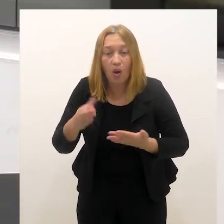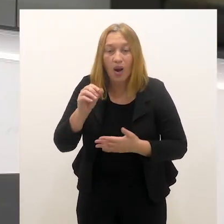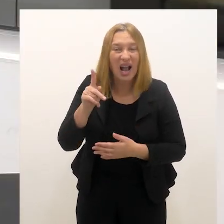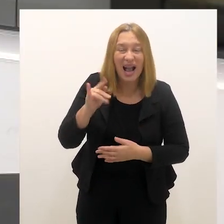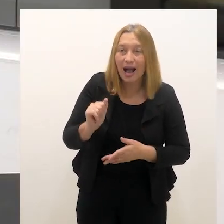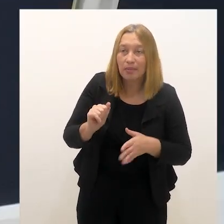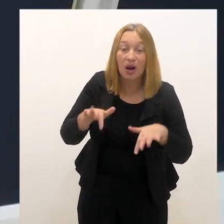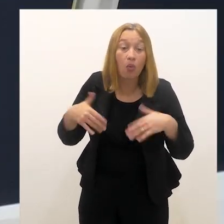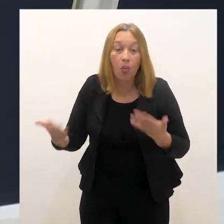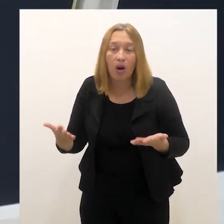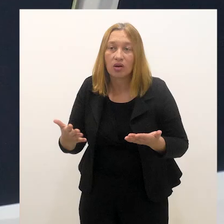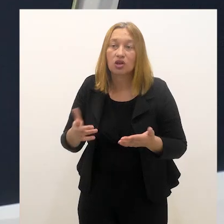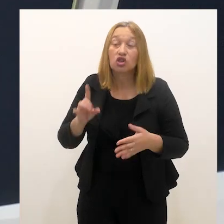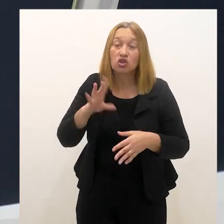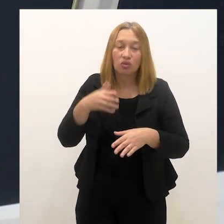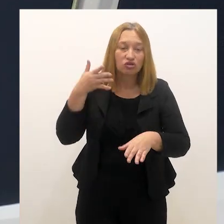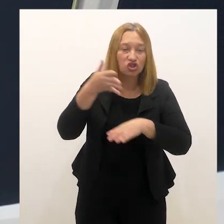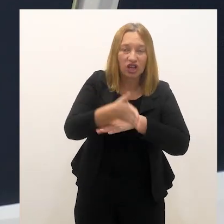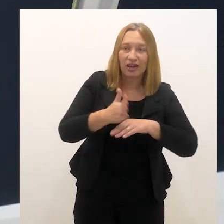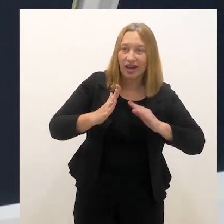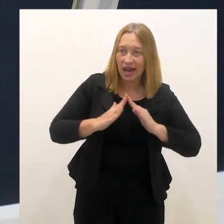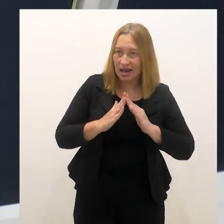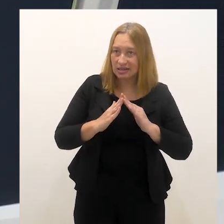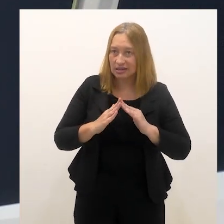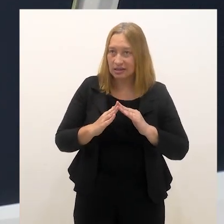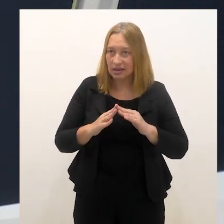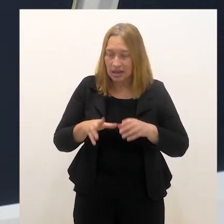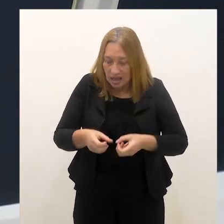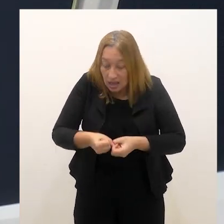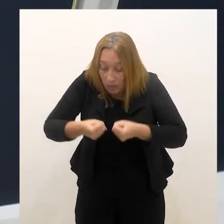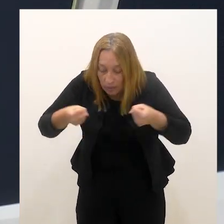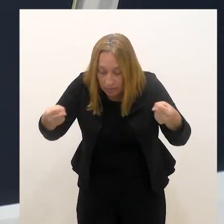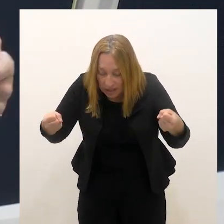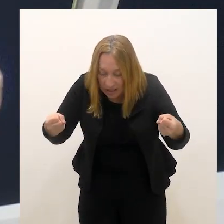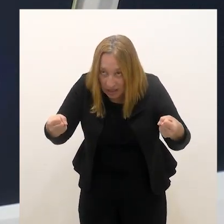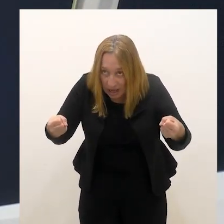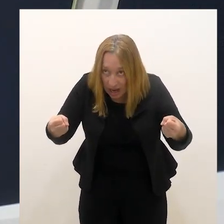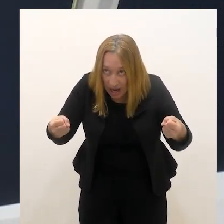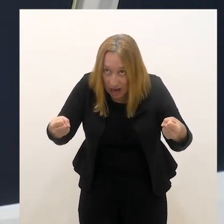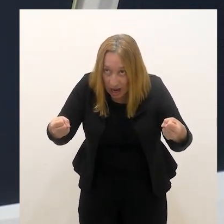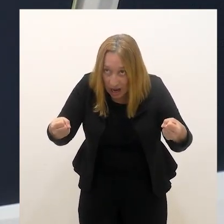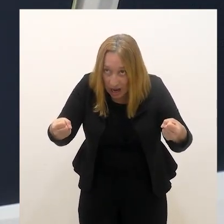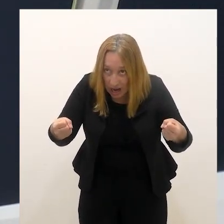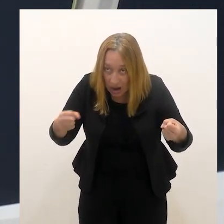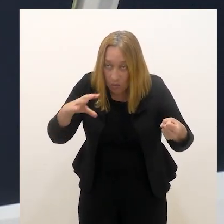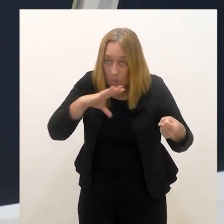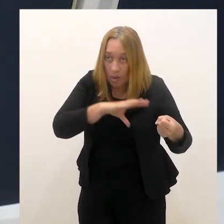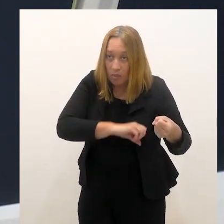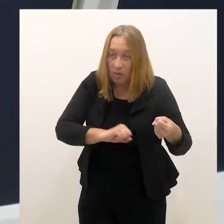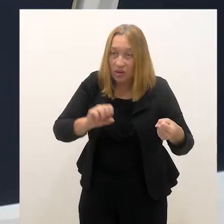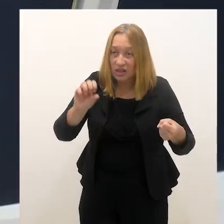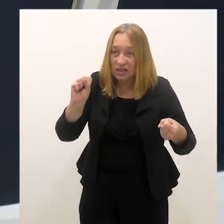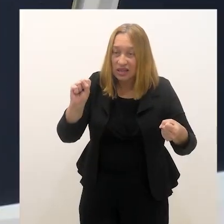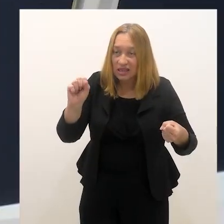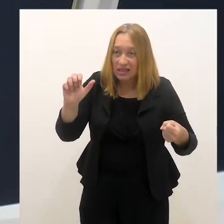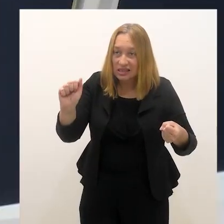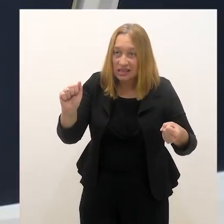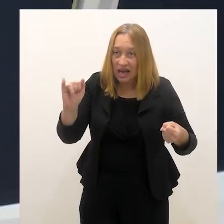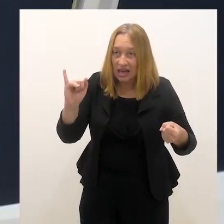capa. Eu só consegui ver quando eu cheguei em casa. Quando eu cheguei em casa, que eu abri, era Com Amor, Simon, o